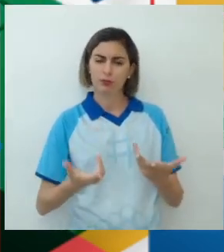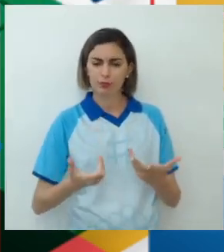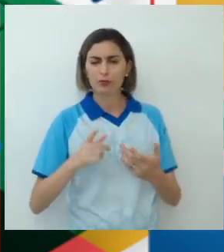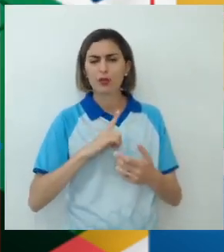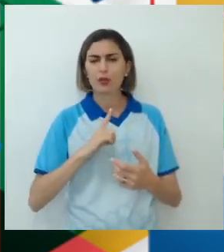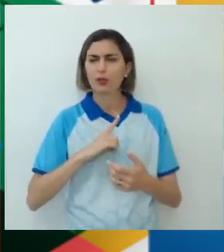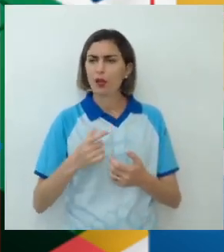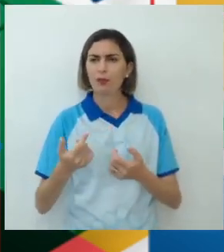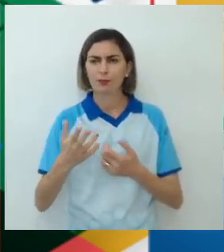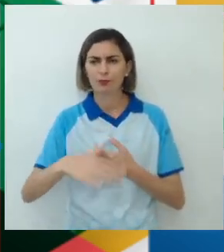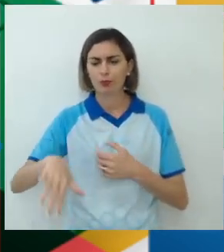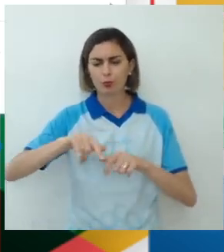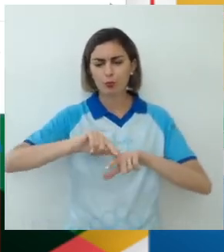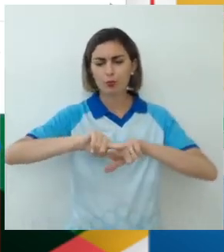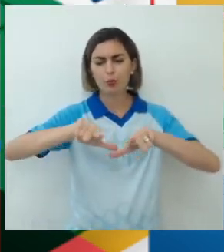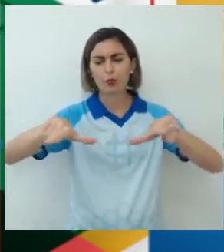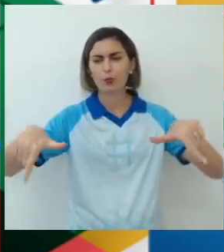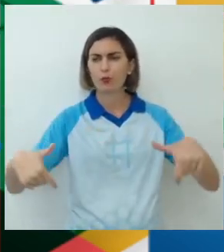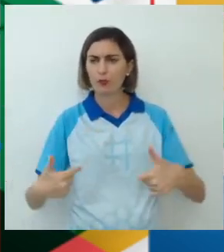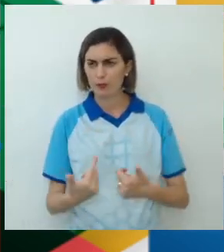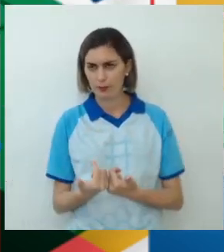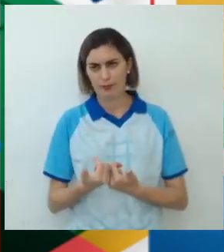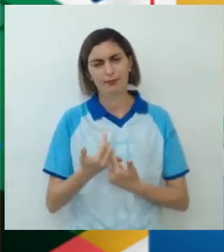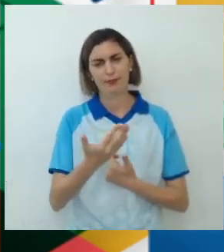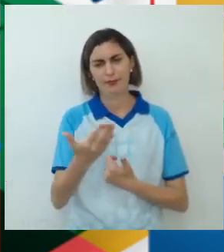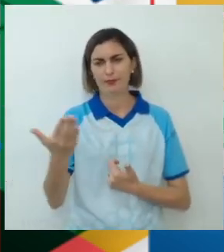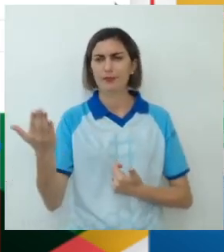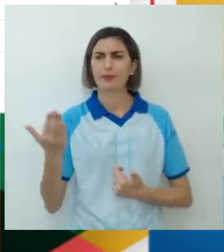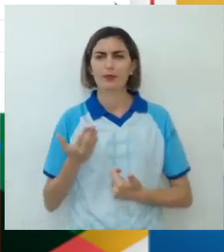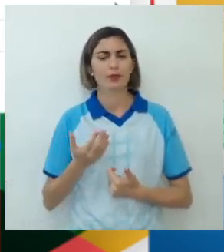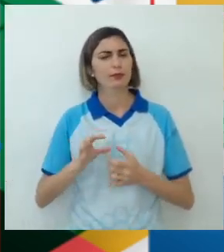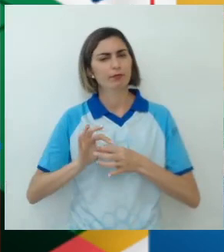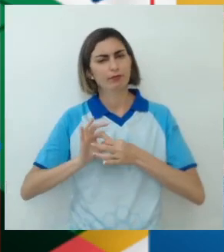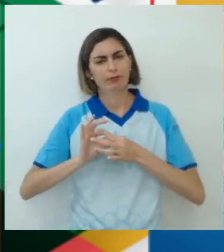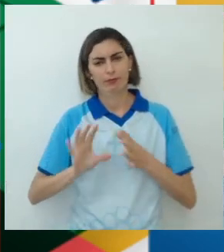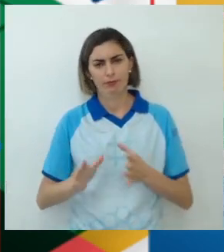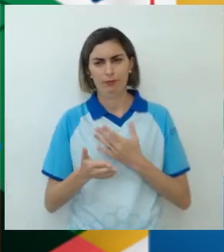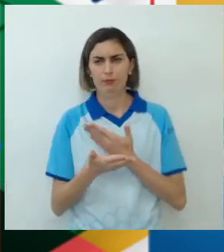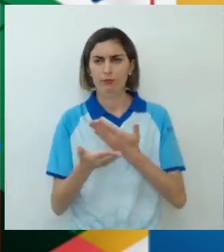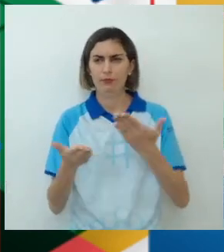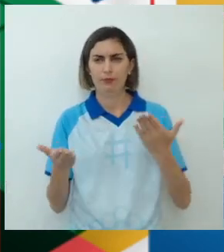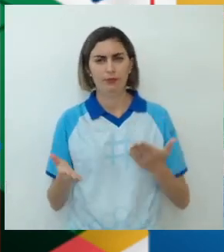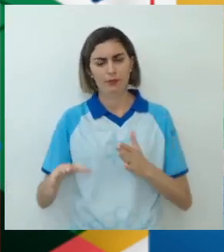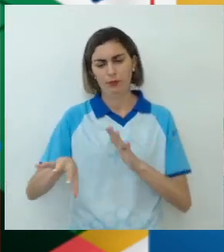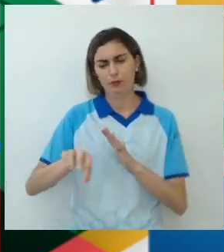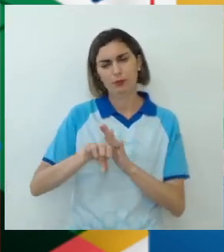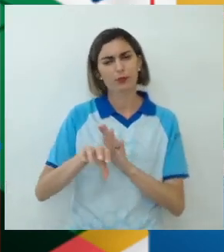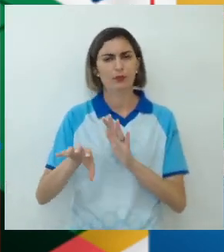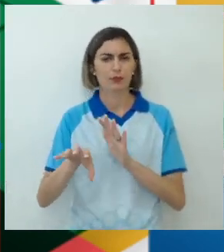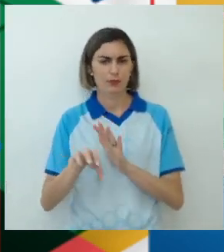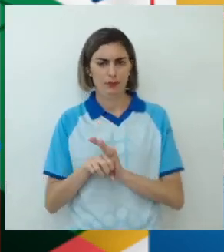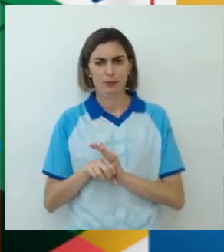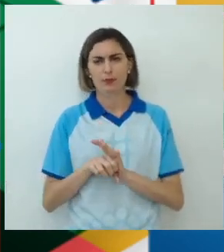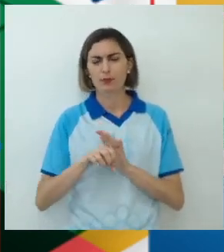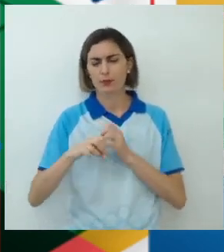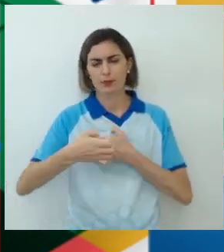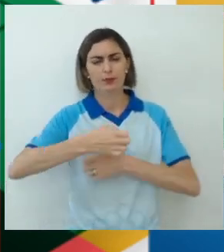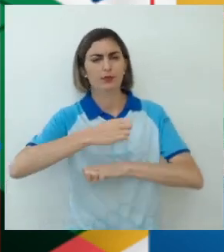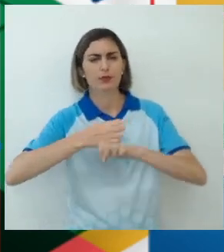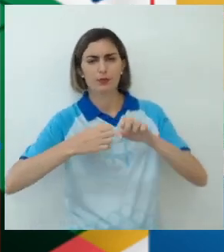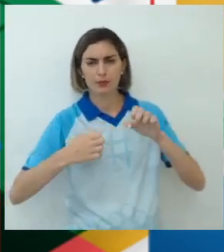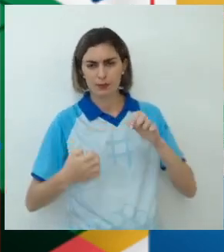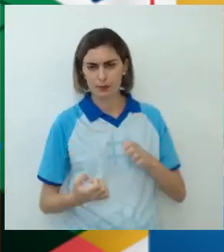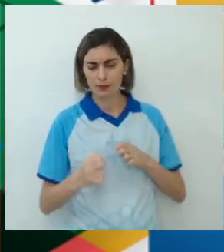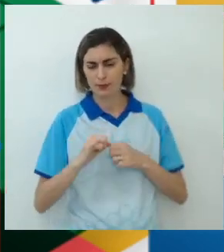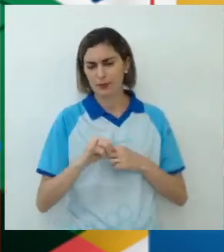ele tem um espaço vazio, ele tem um orbital vazio que permite a ele receber um par de elétrons.